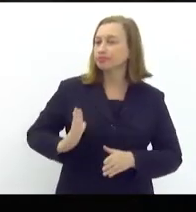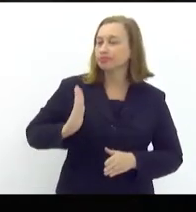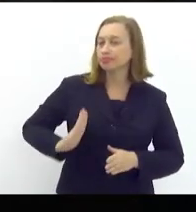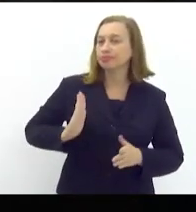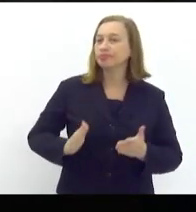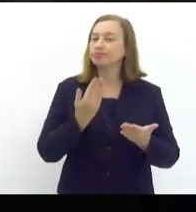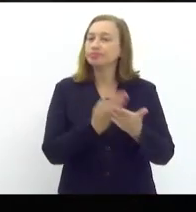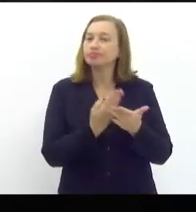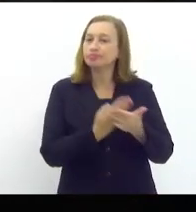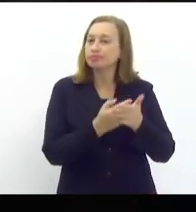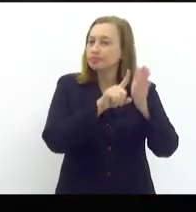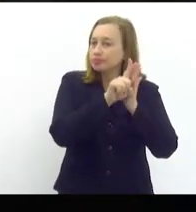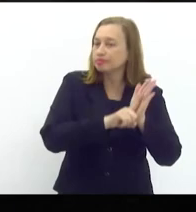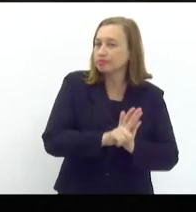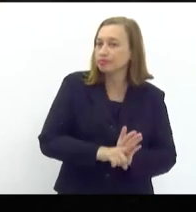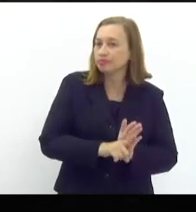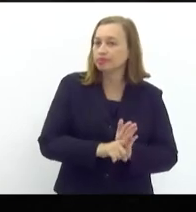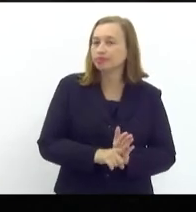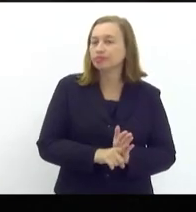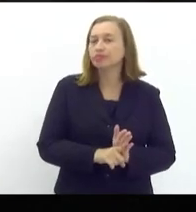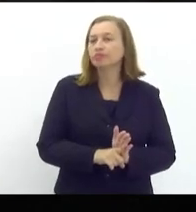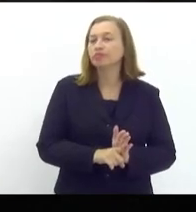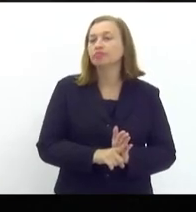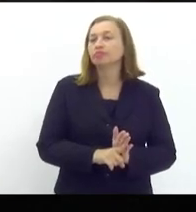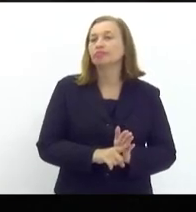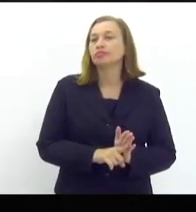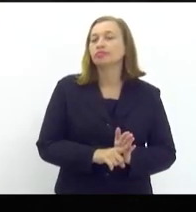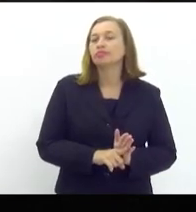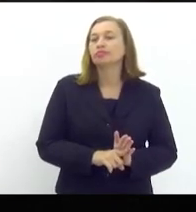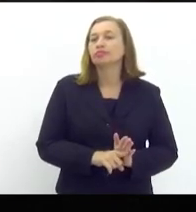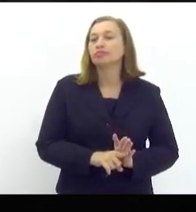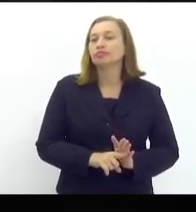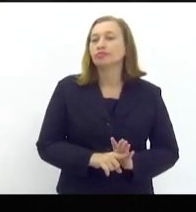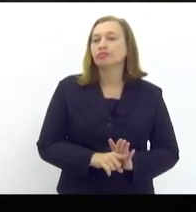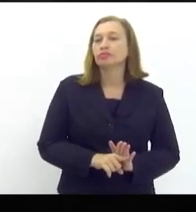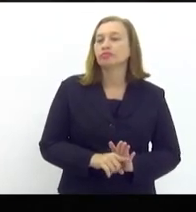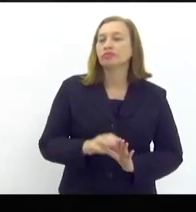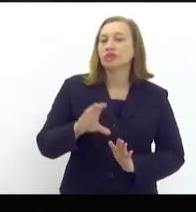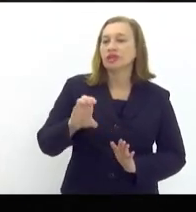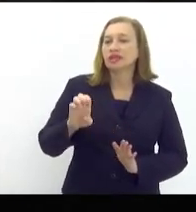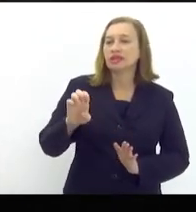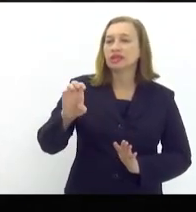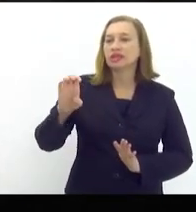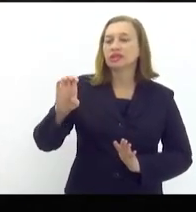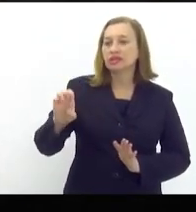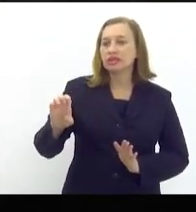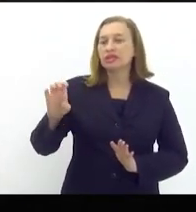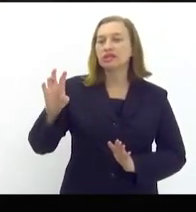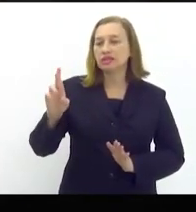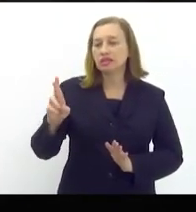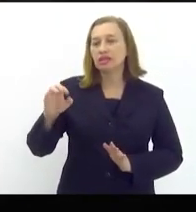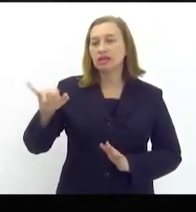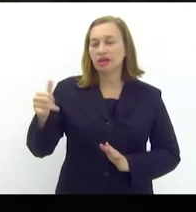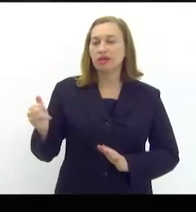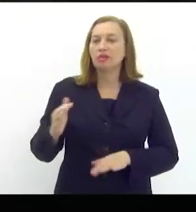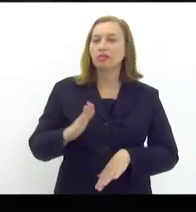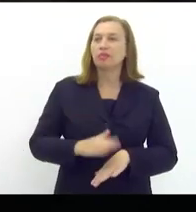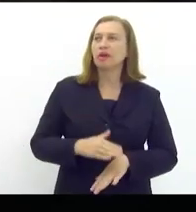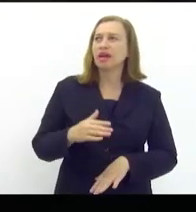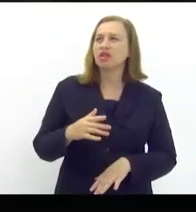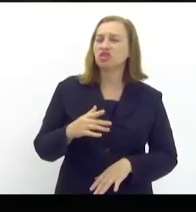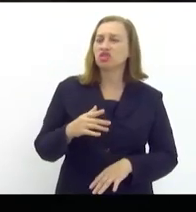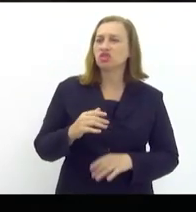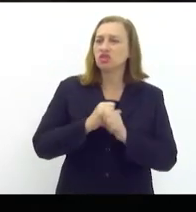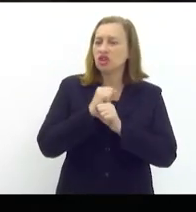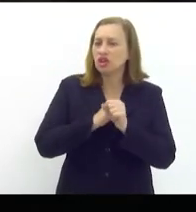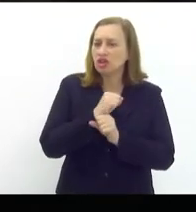e pesquisa da fundação CCR que a gente tá como a gente sabe como foi colocada aqui estão a mais uma década